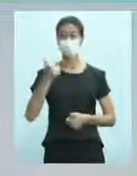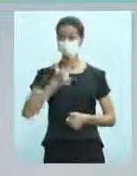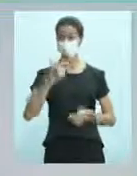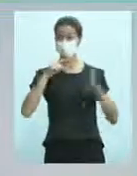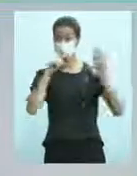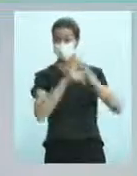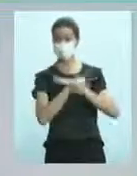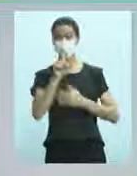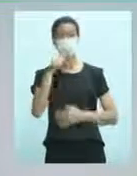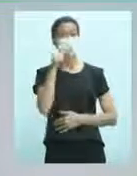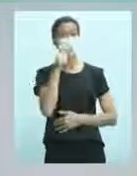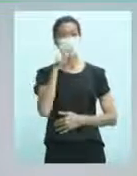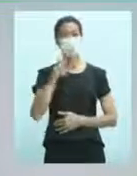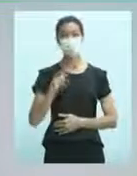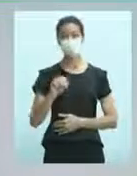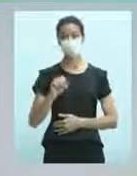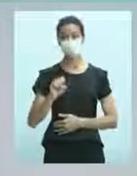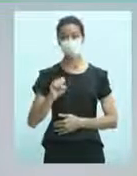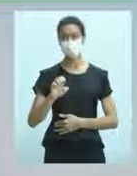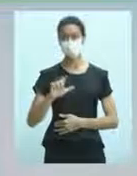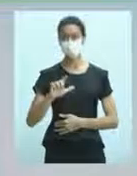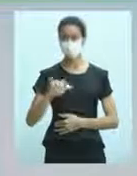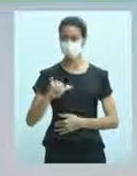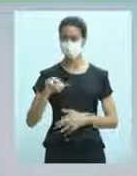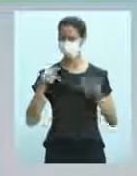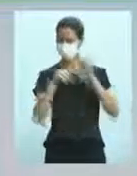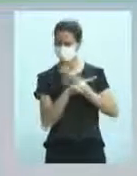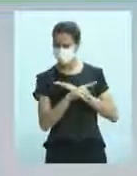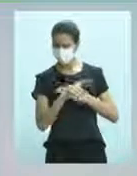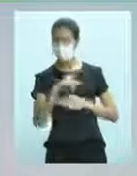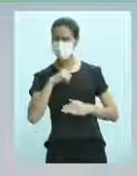pergunta roseli césar televisão